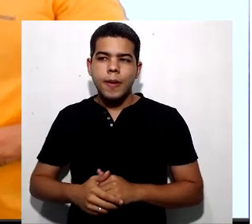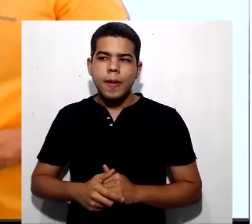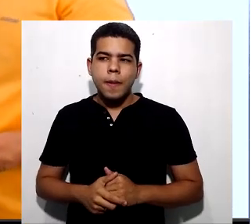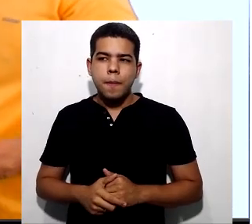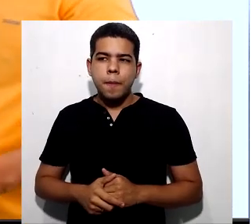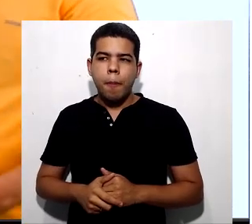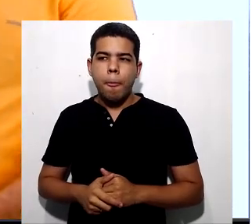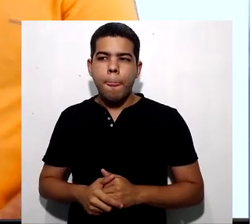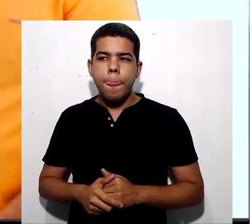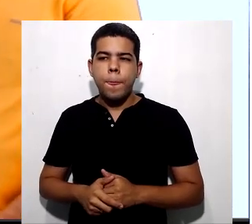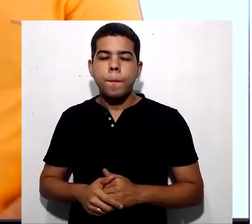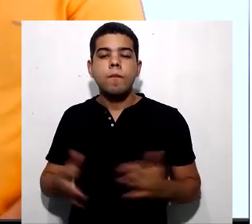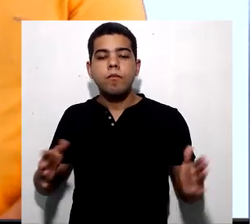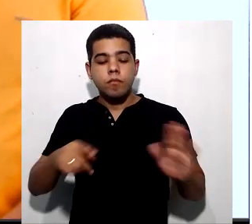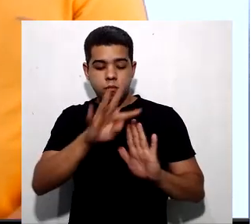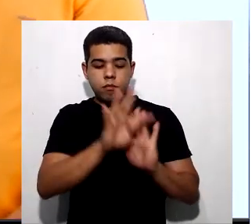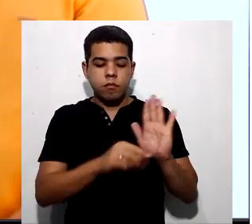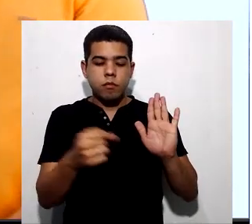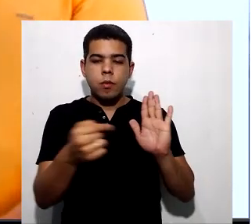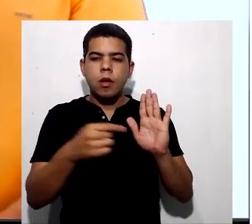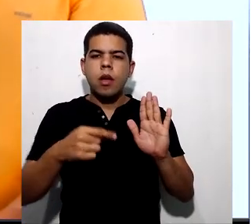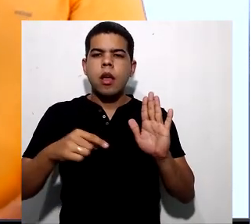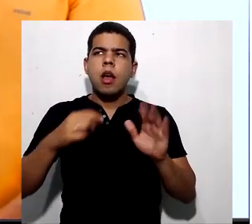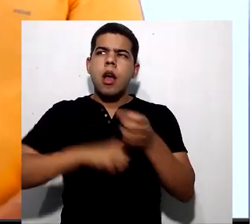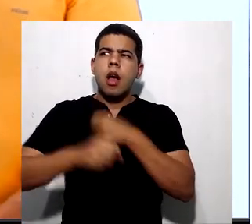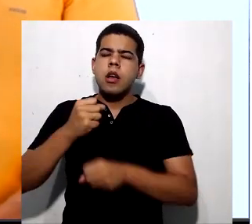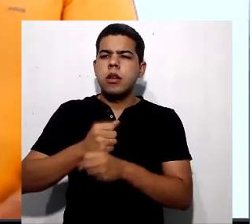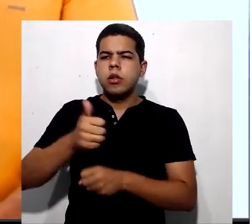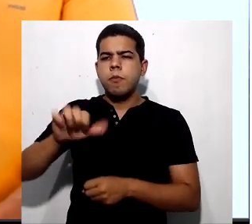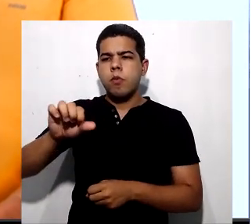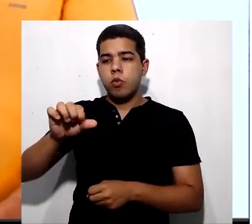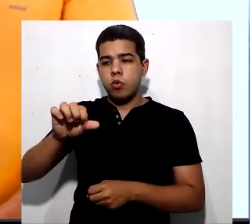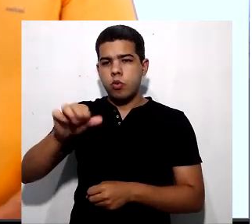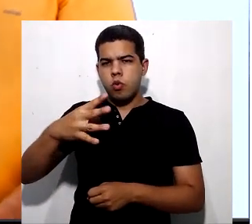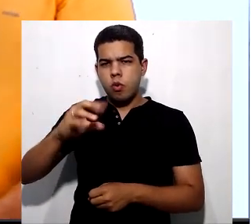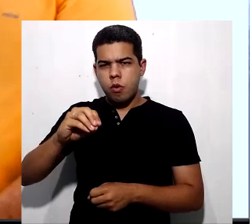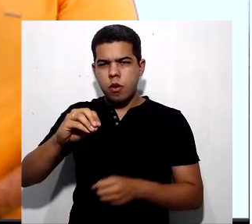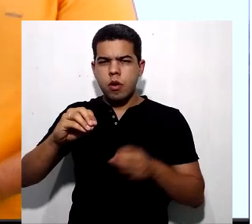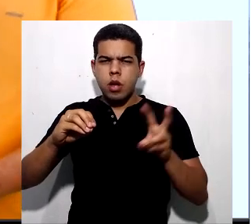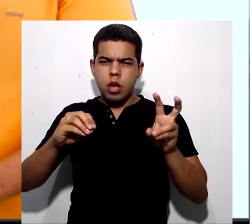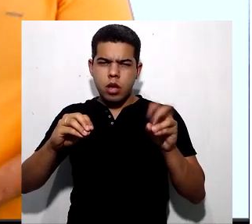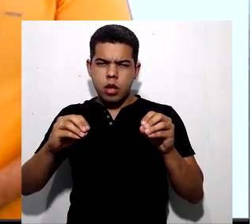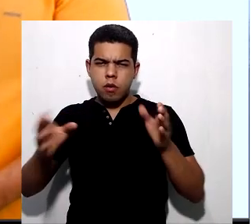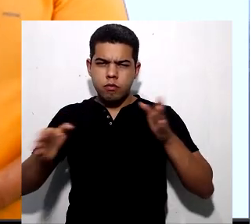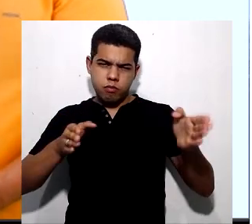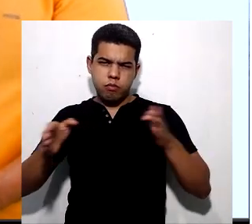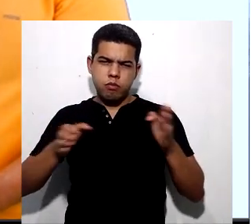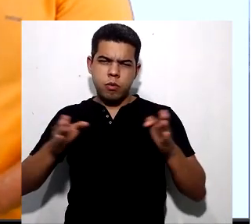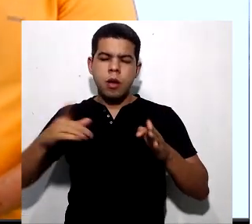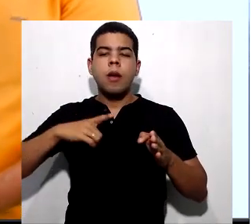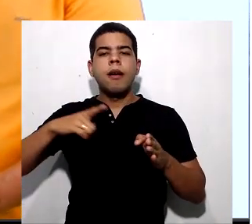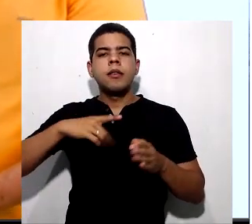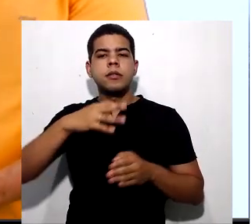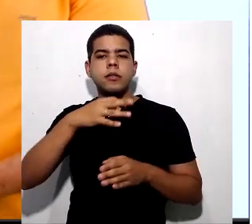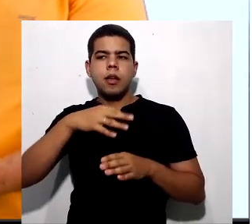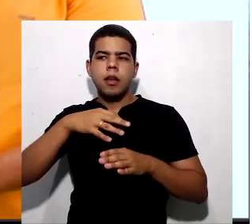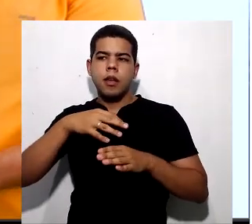A obra, quando ela coloca aqui, da década de 40 e 50, as referências que nós temos é que ela cita autores